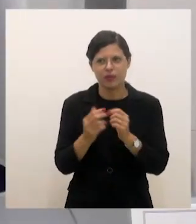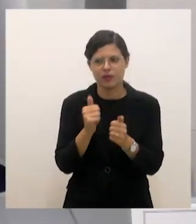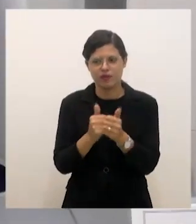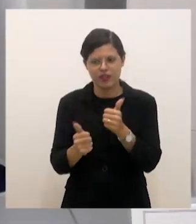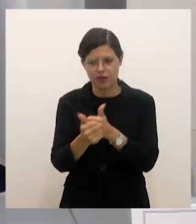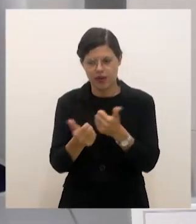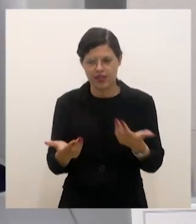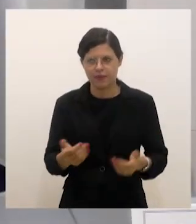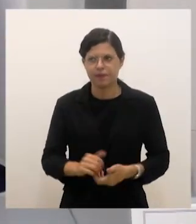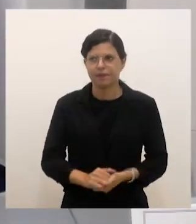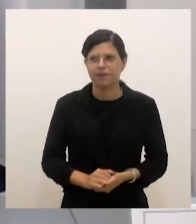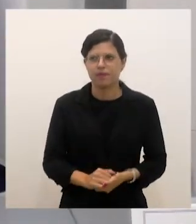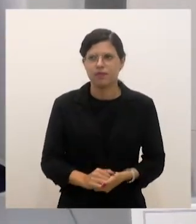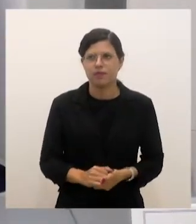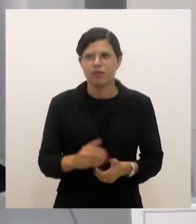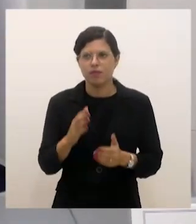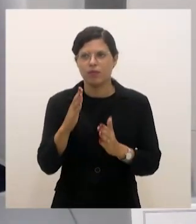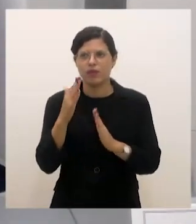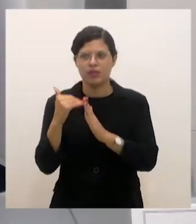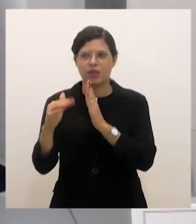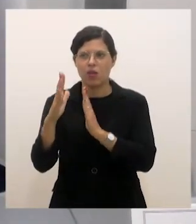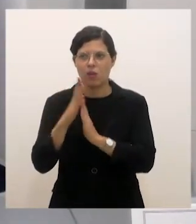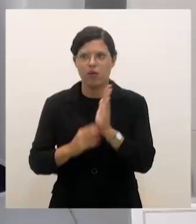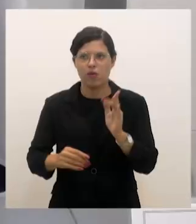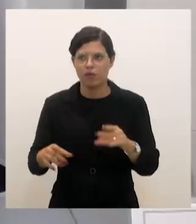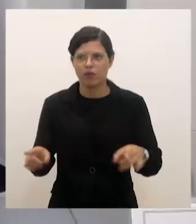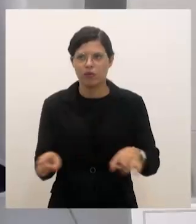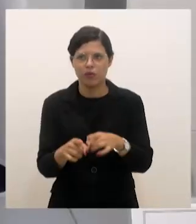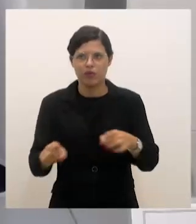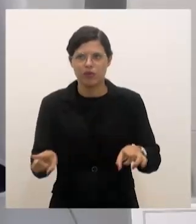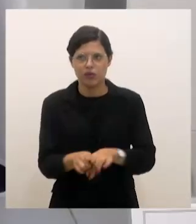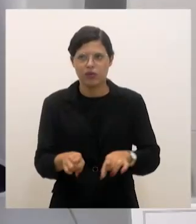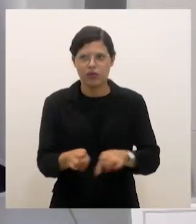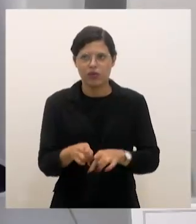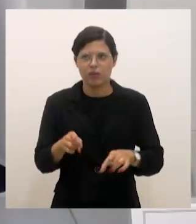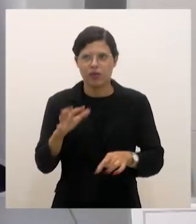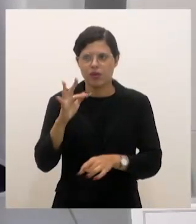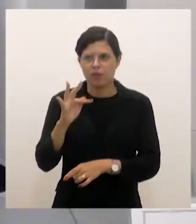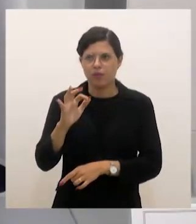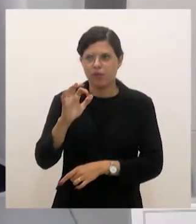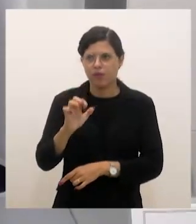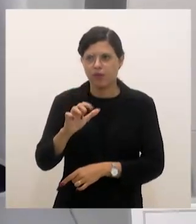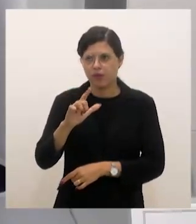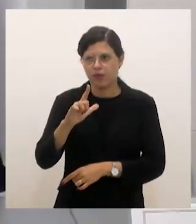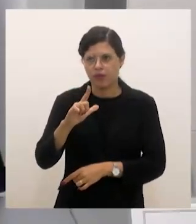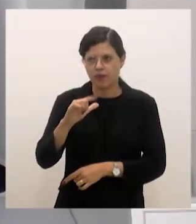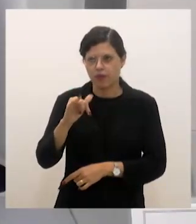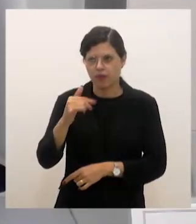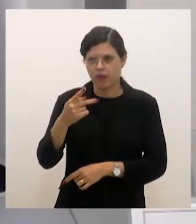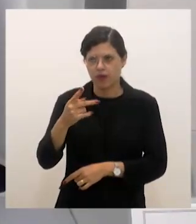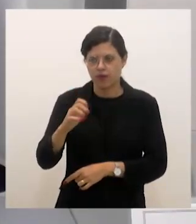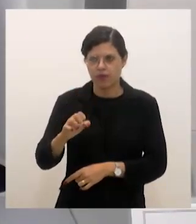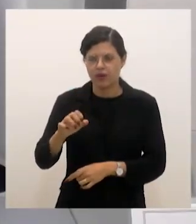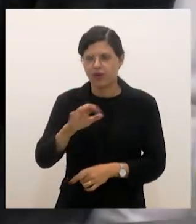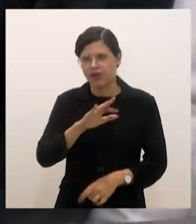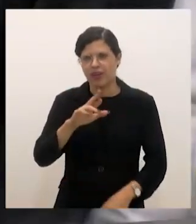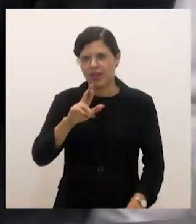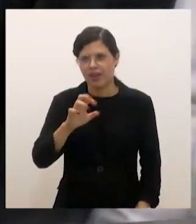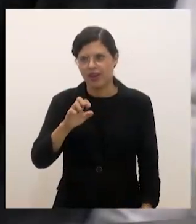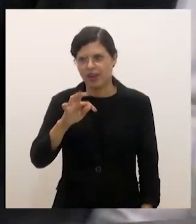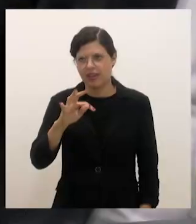aproveitar, mandar uma cópia também do hino para o Felipe Rett. Teve uma medalha aqui no qual ele foi